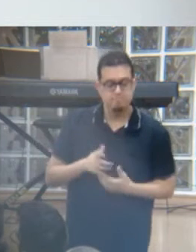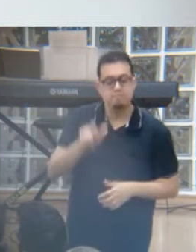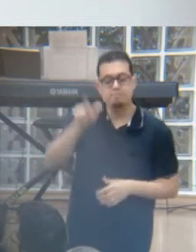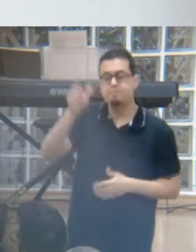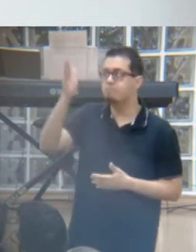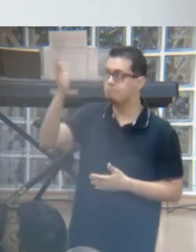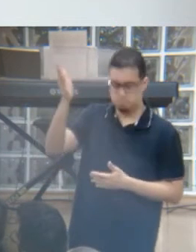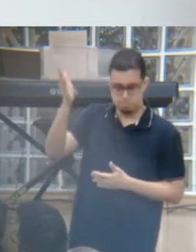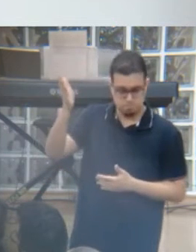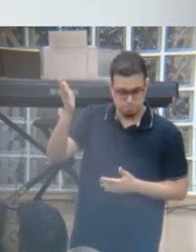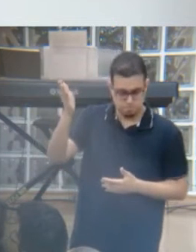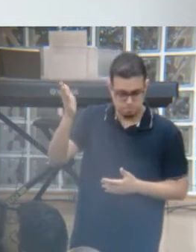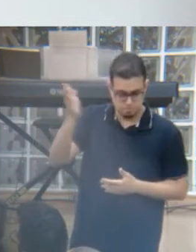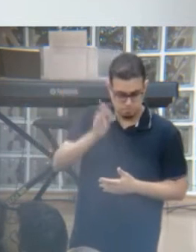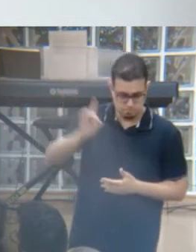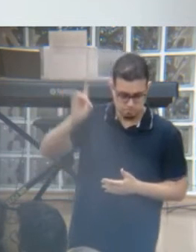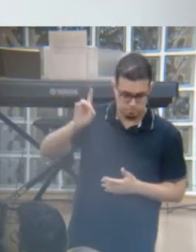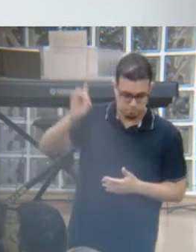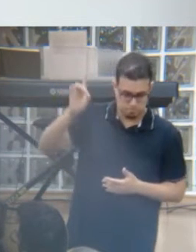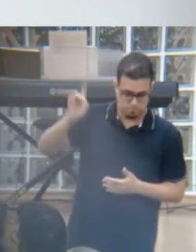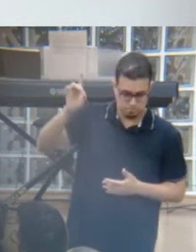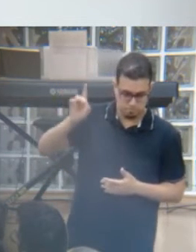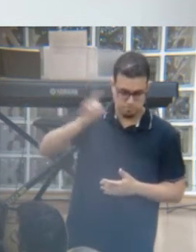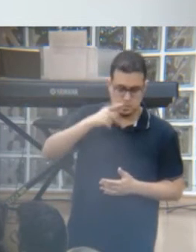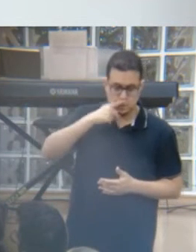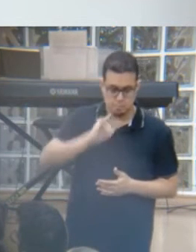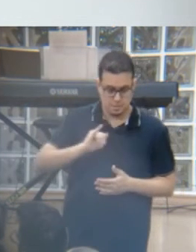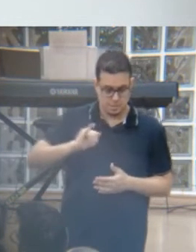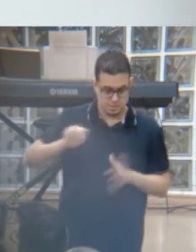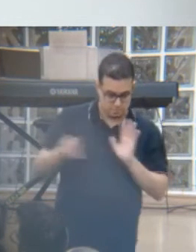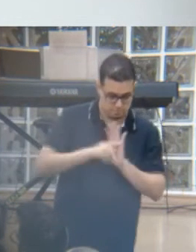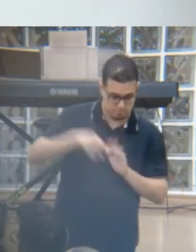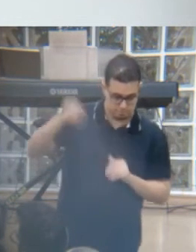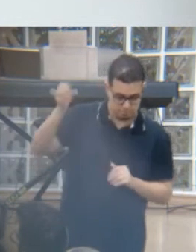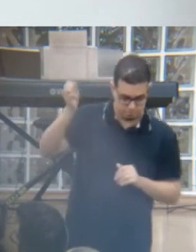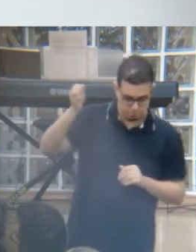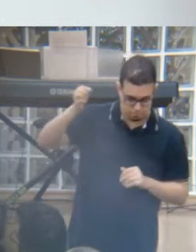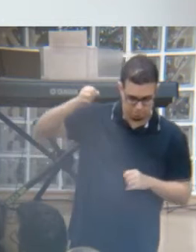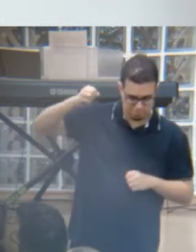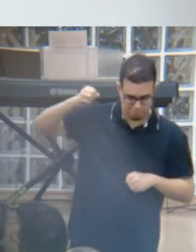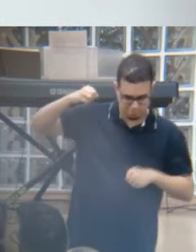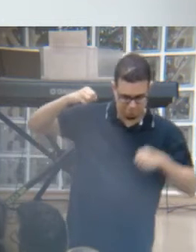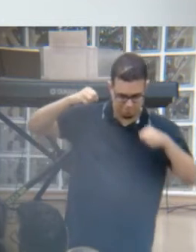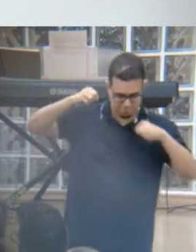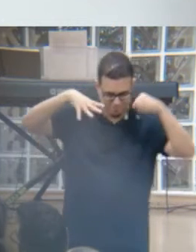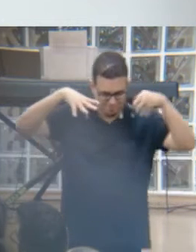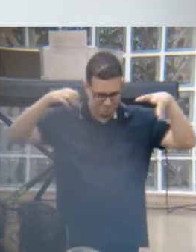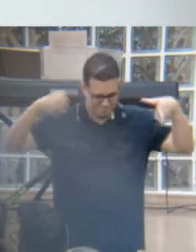é o Pai das luzes, de onde procede todo o bem. Esta era a